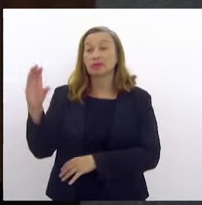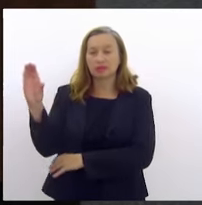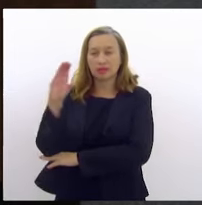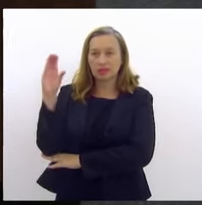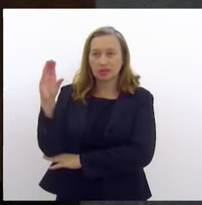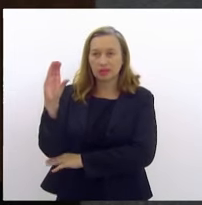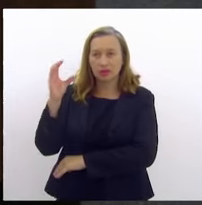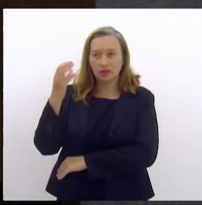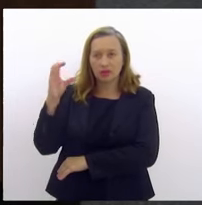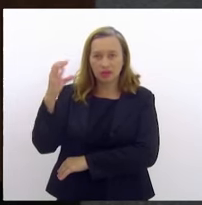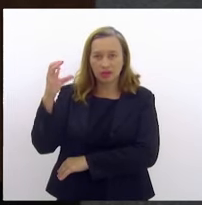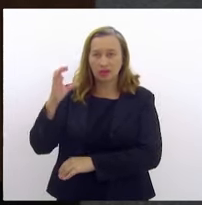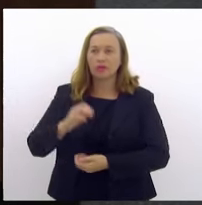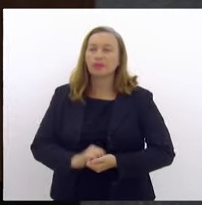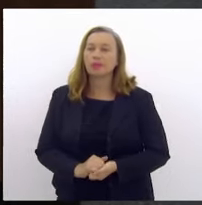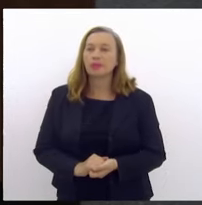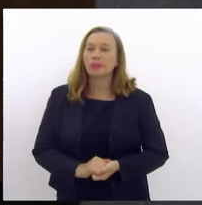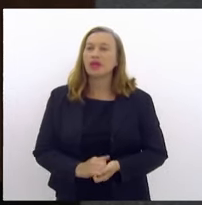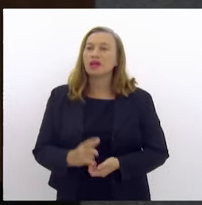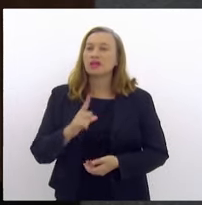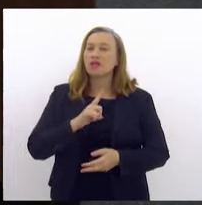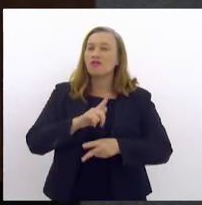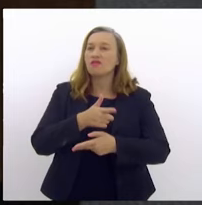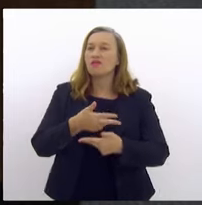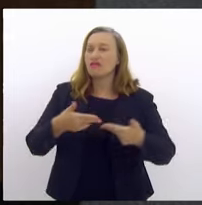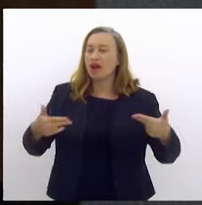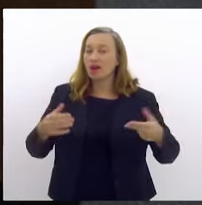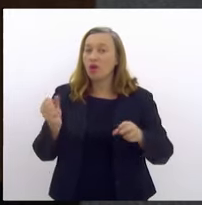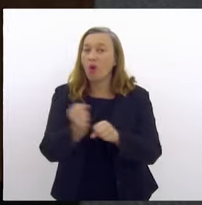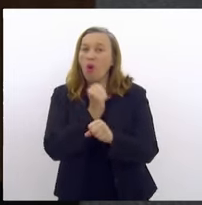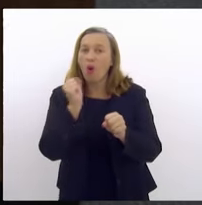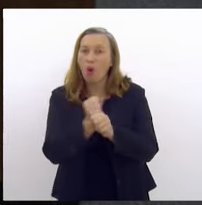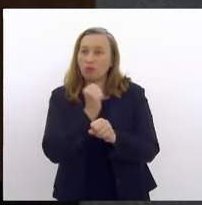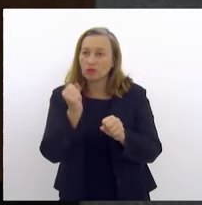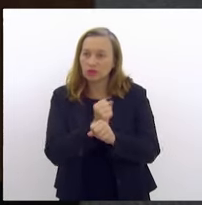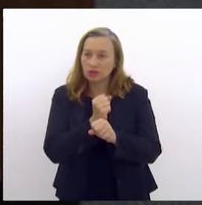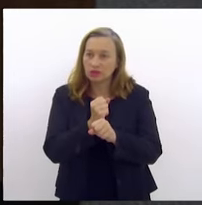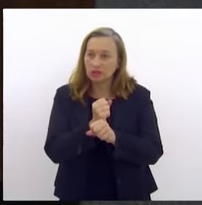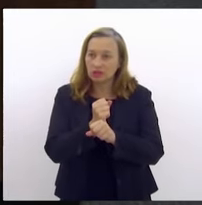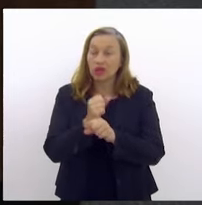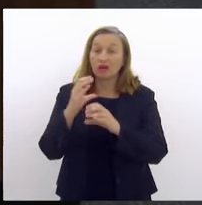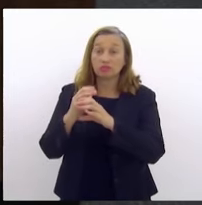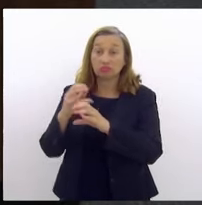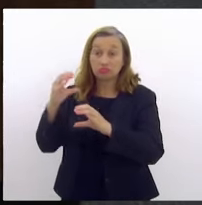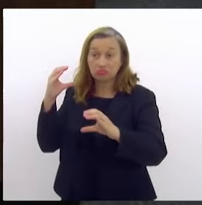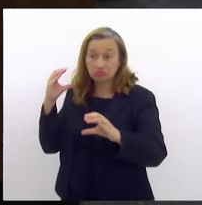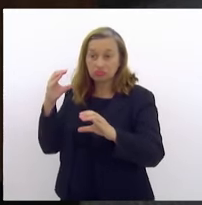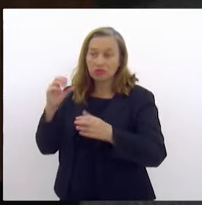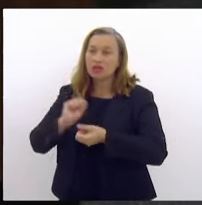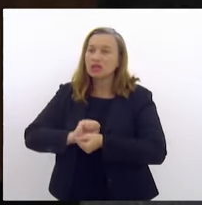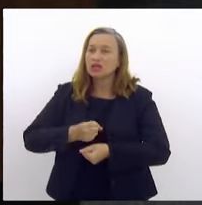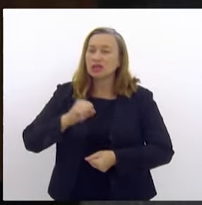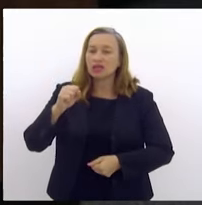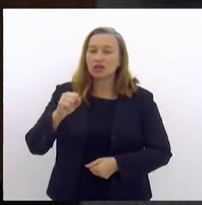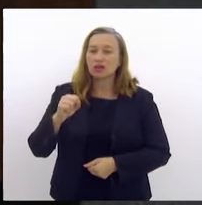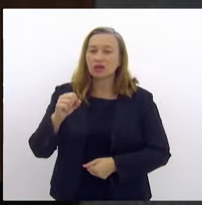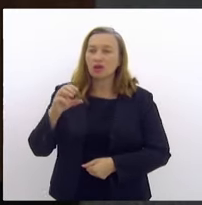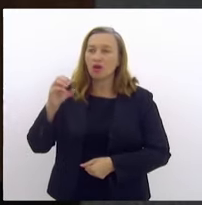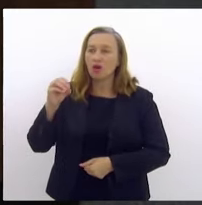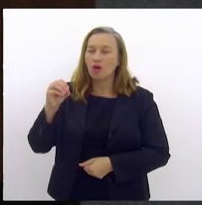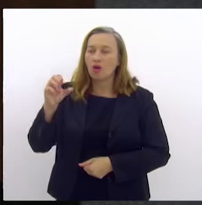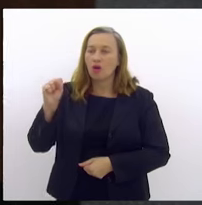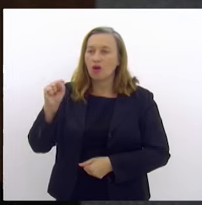E no Caminho Niemeyer a gente tem várias obras arquitetônicas do grande Oscar